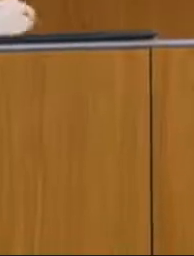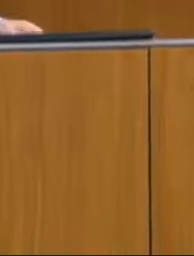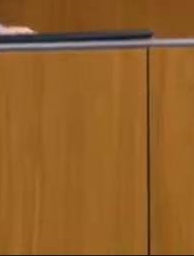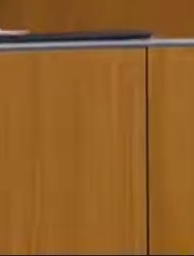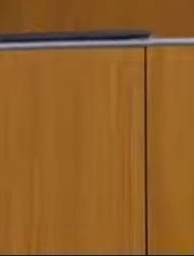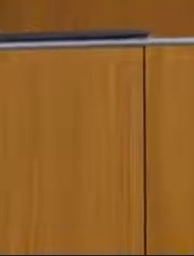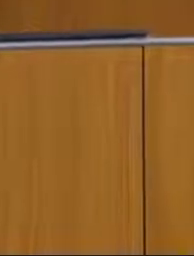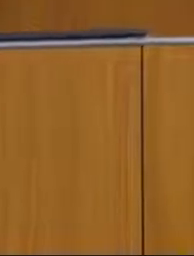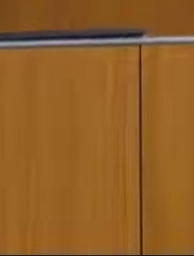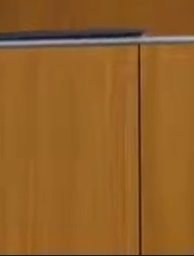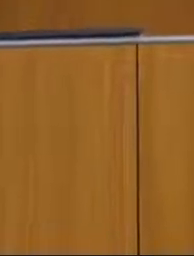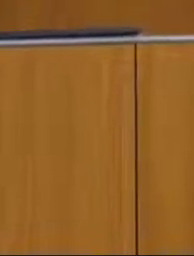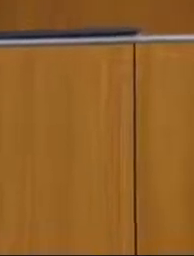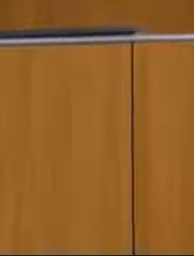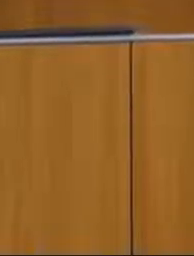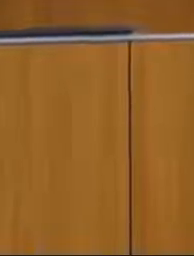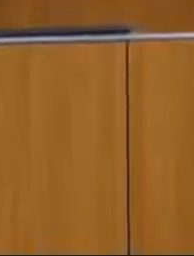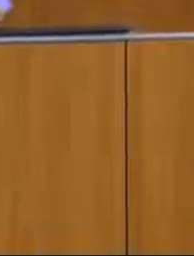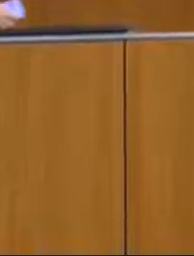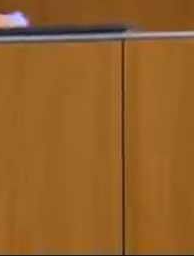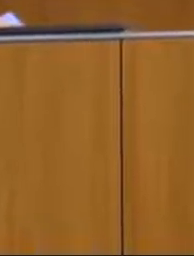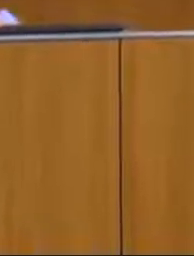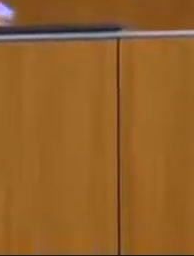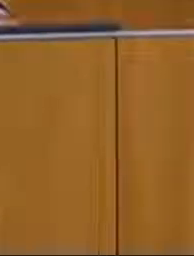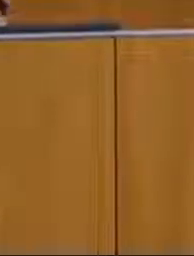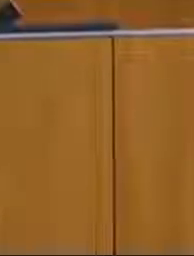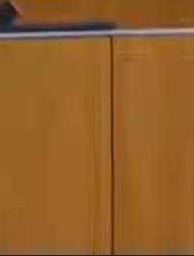e acaba de ser encerrada a penúltima etapa do seminário da refor